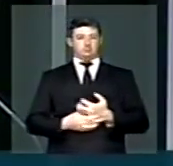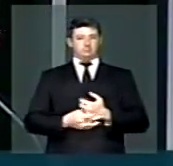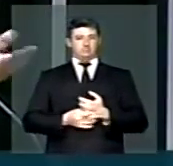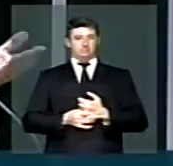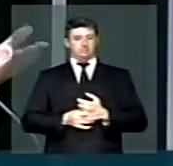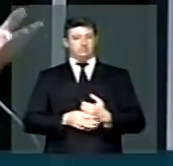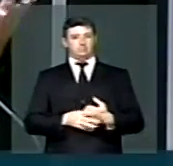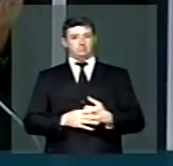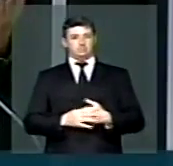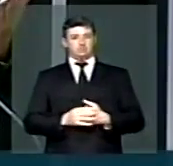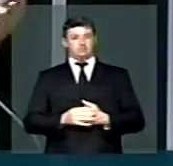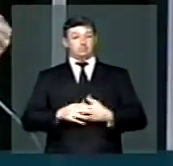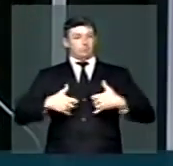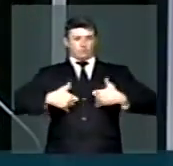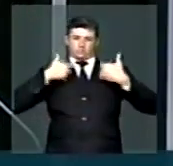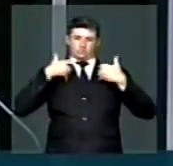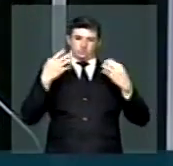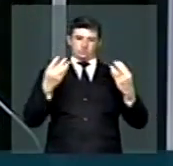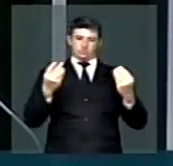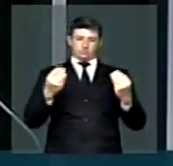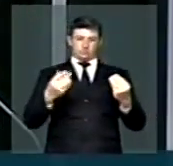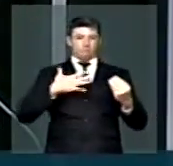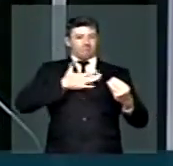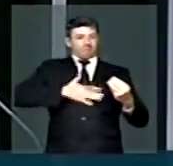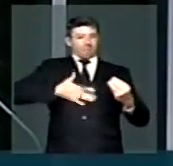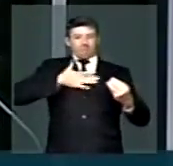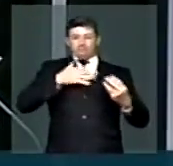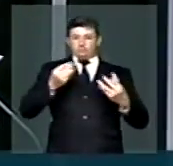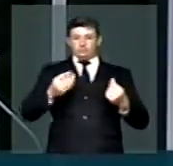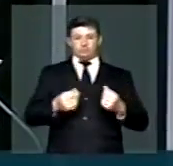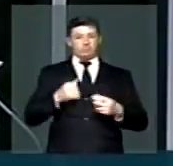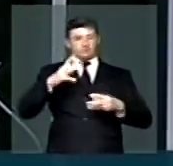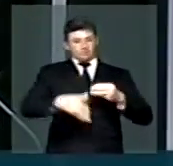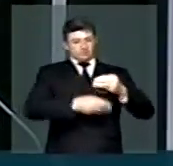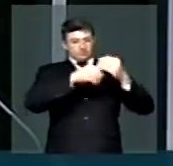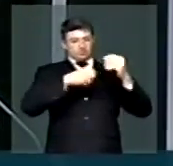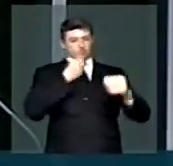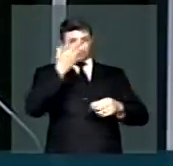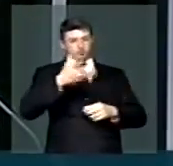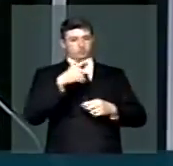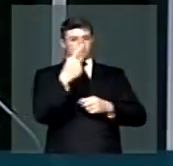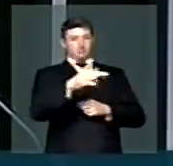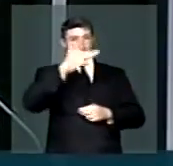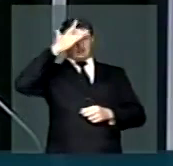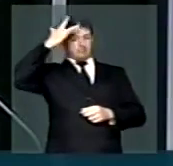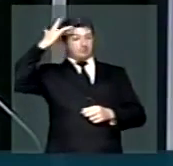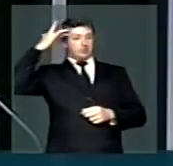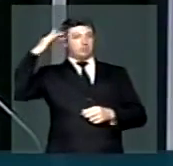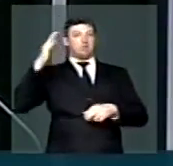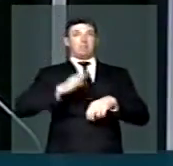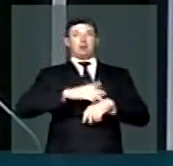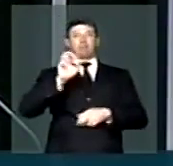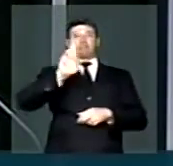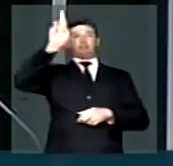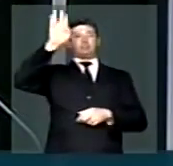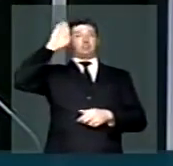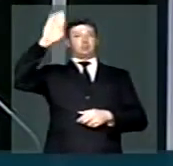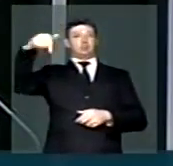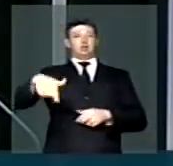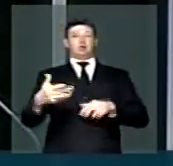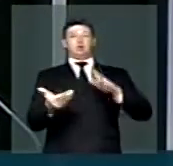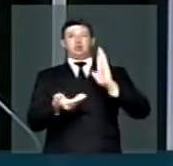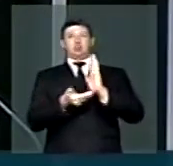Mauro Benevides. É uma honra, é um prazer enorme ser aparteado por uma das maiores autoridades desse